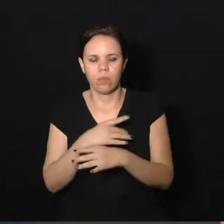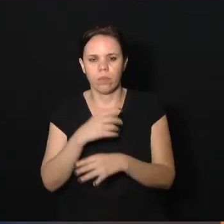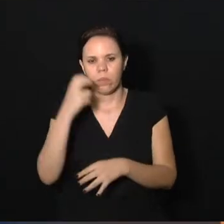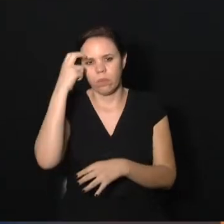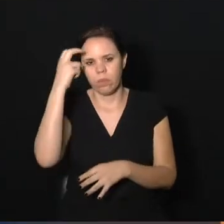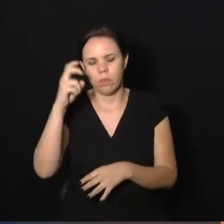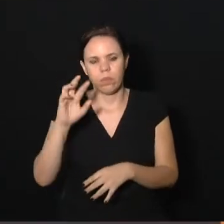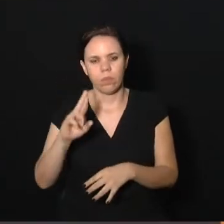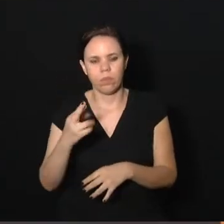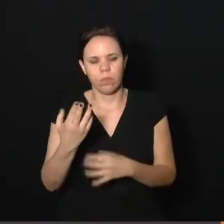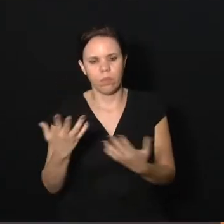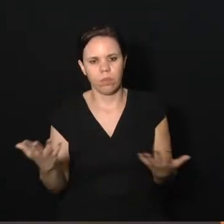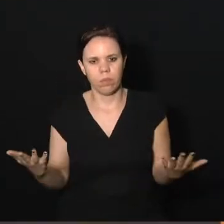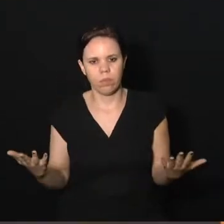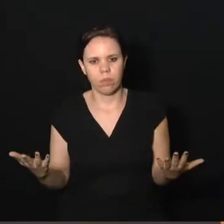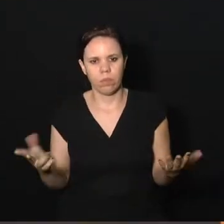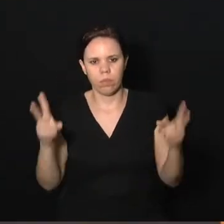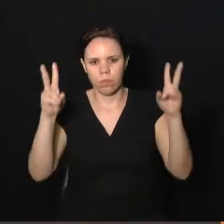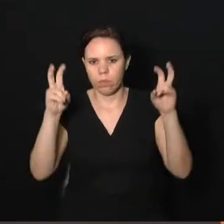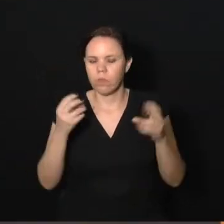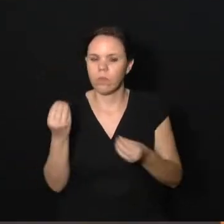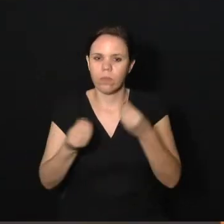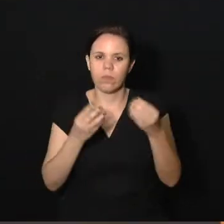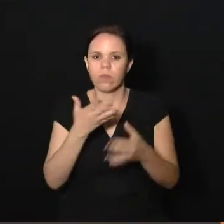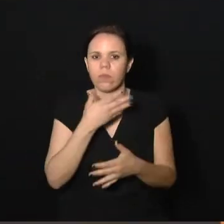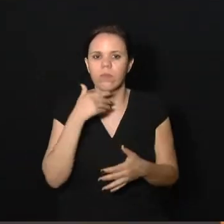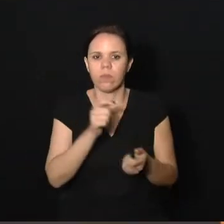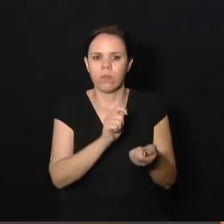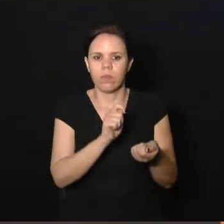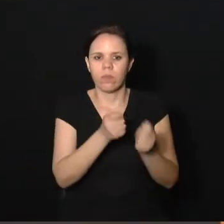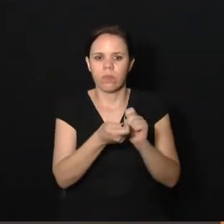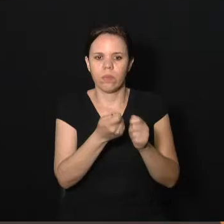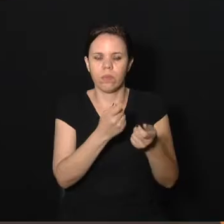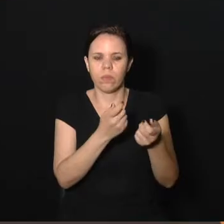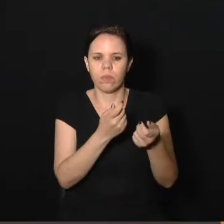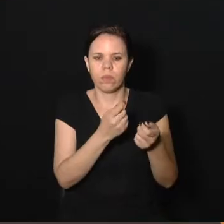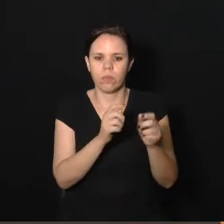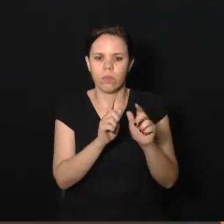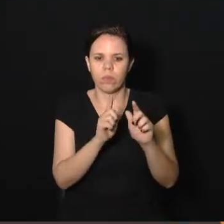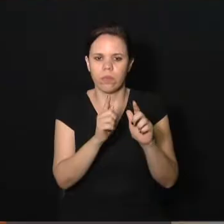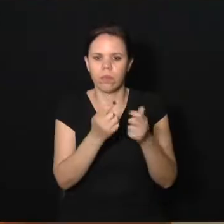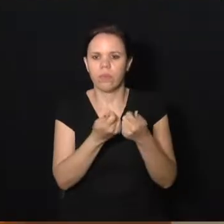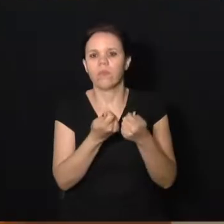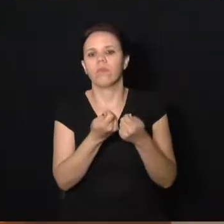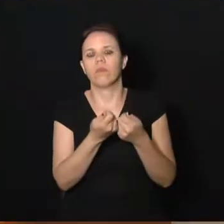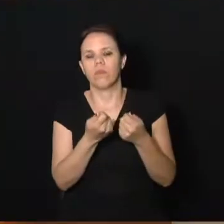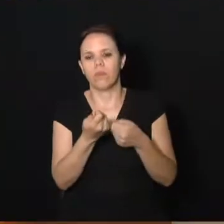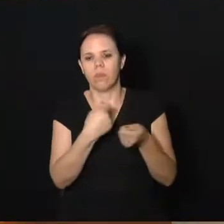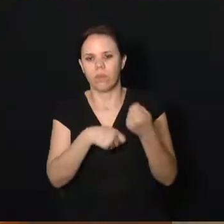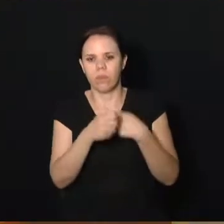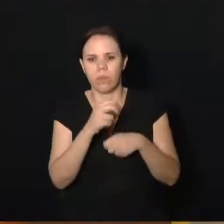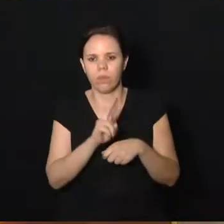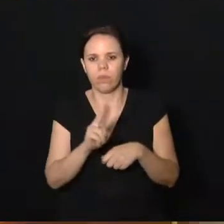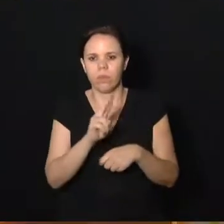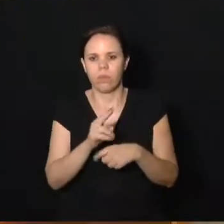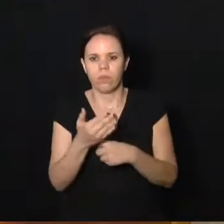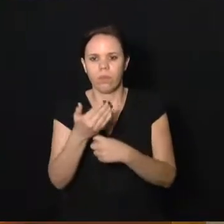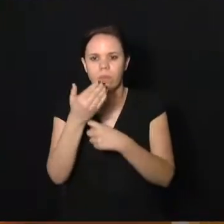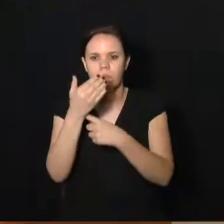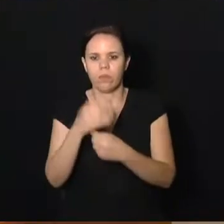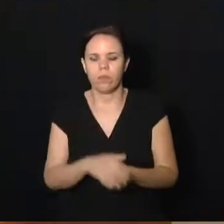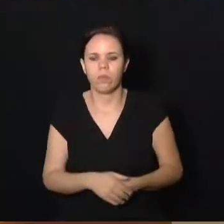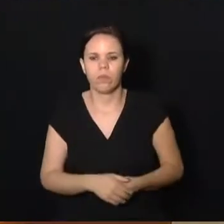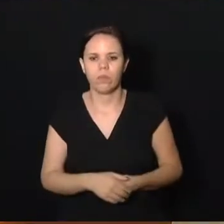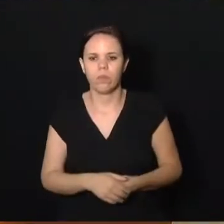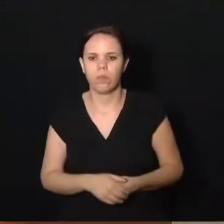algumas soluções, né, porque o tema é como melhorar a gestão pública utilizando a tecnologia. Então, a Clarissa fica à vontade também em complementar.